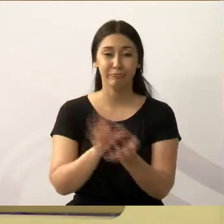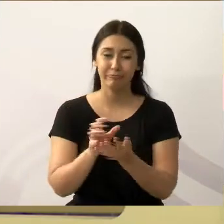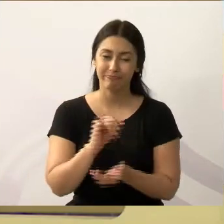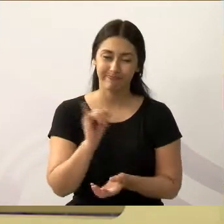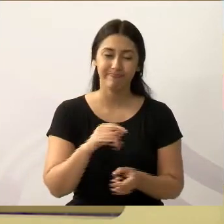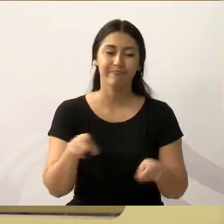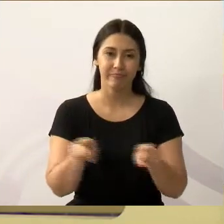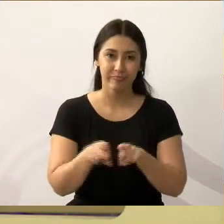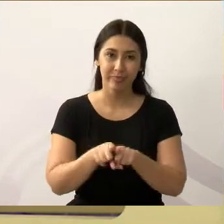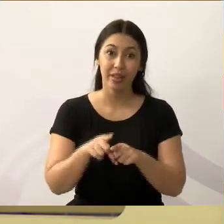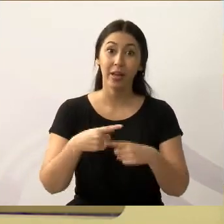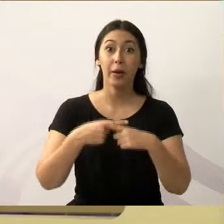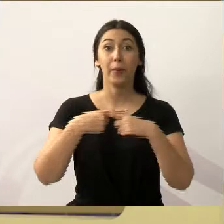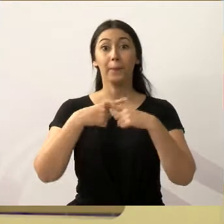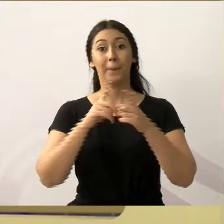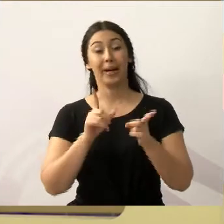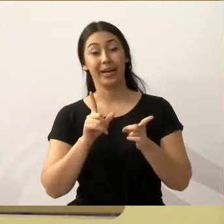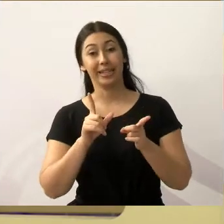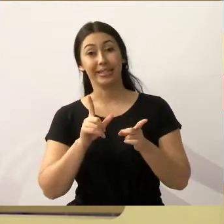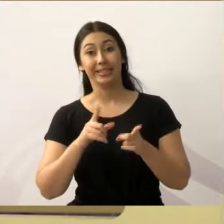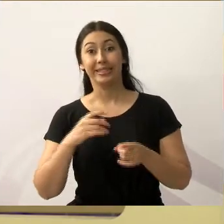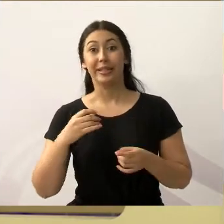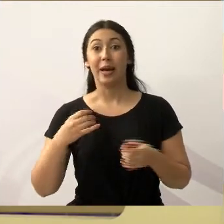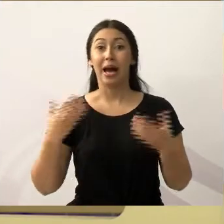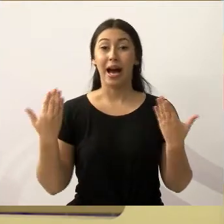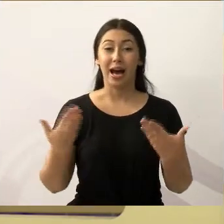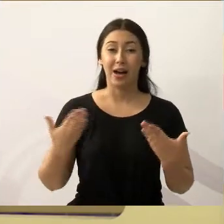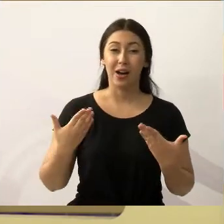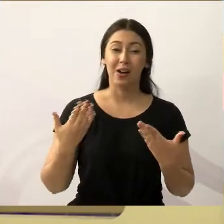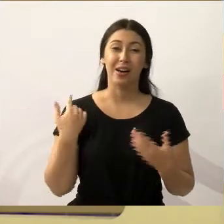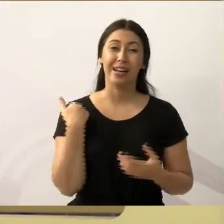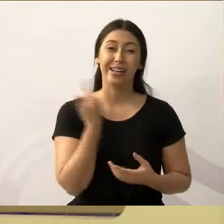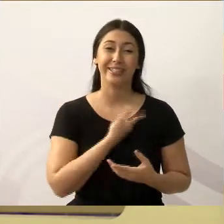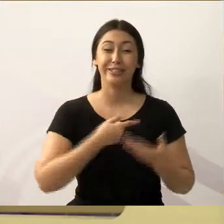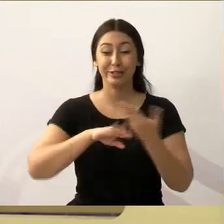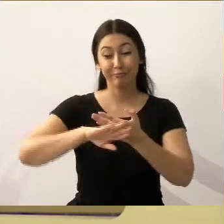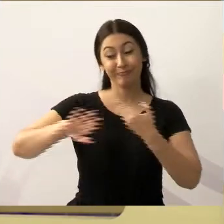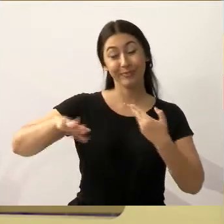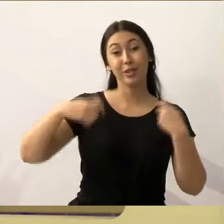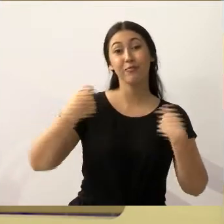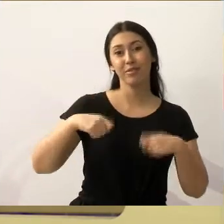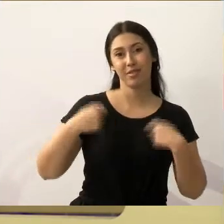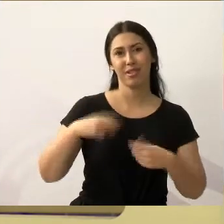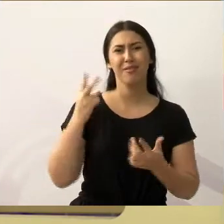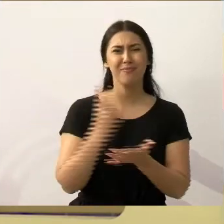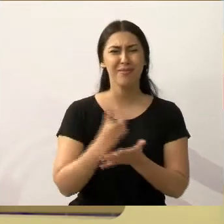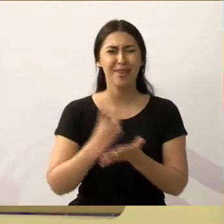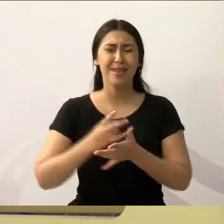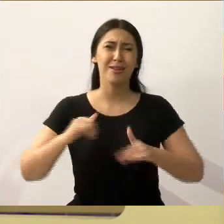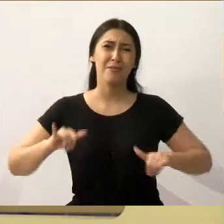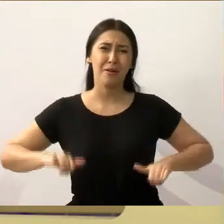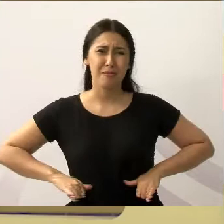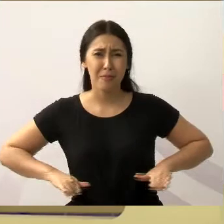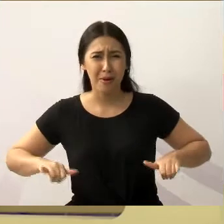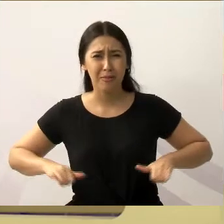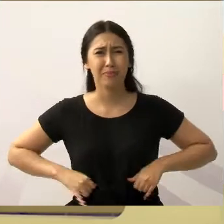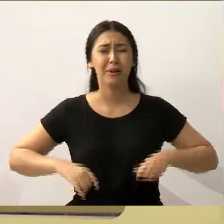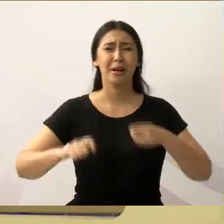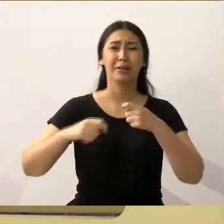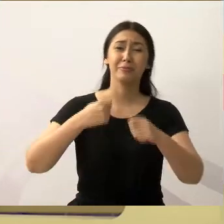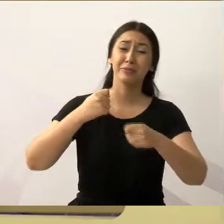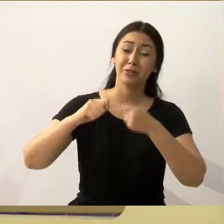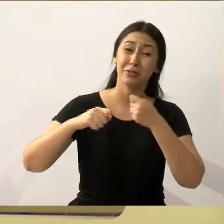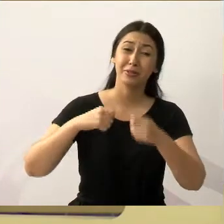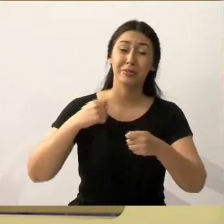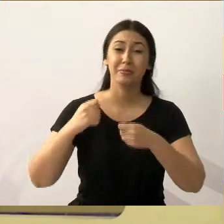arrecadação também vai ser menor por conta disso. A gente sabe que todos nós vamos sofrer uma questão econômica muito grave no município, tanto na